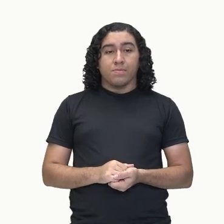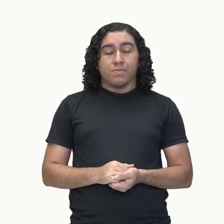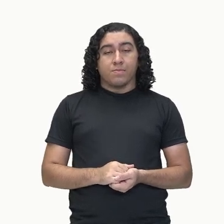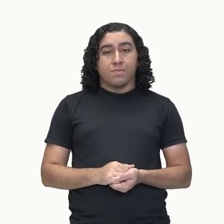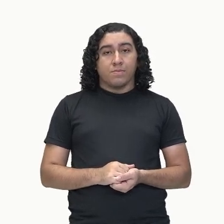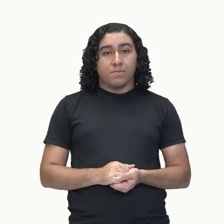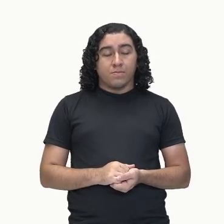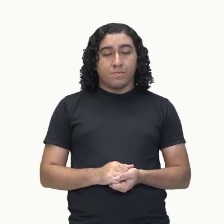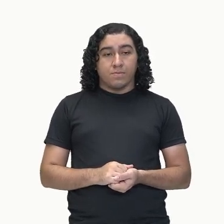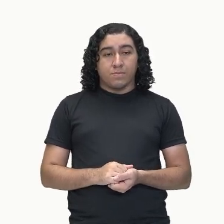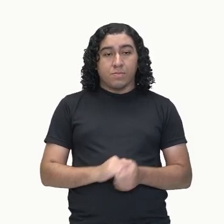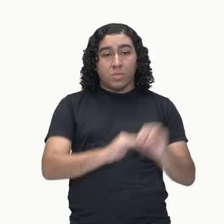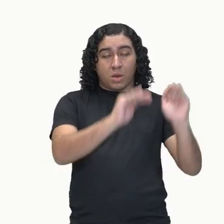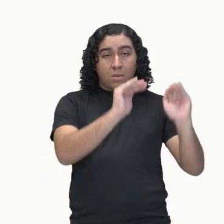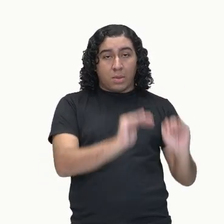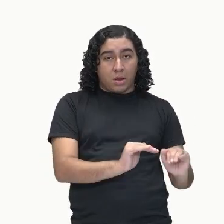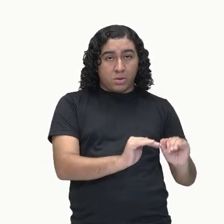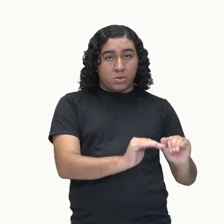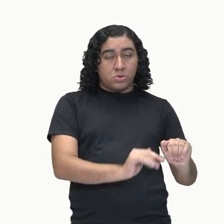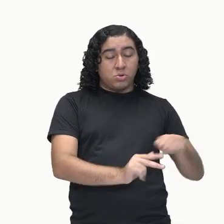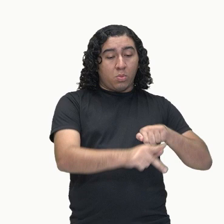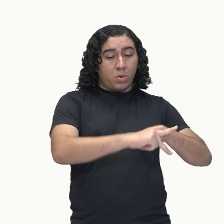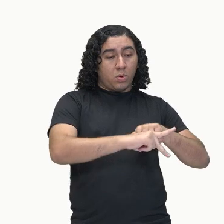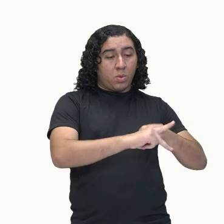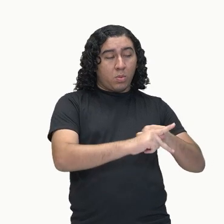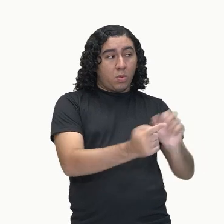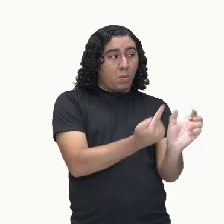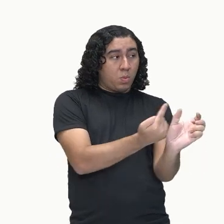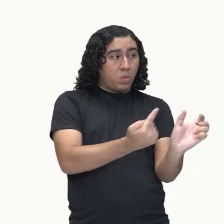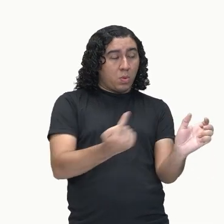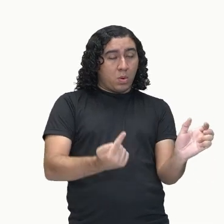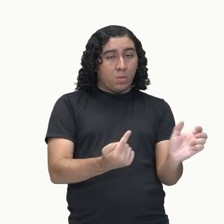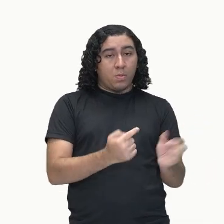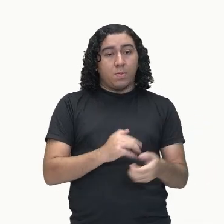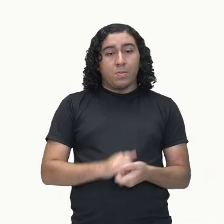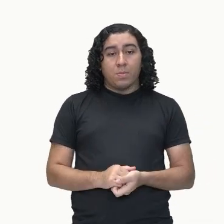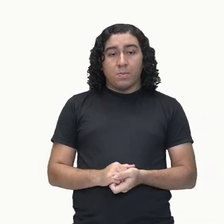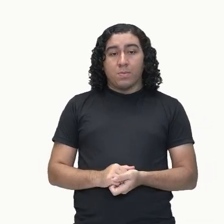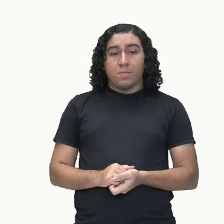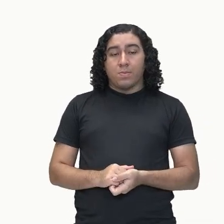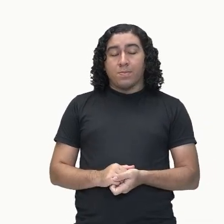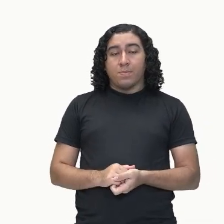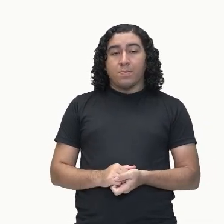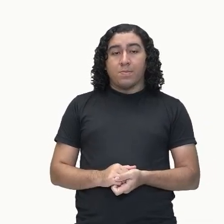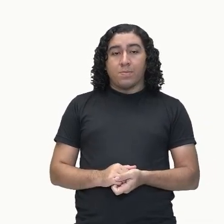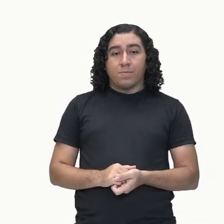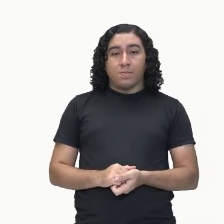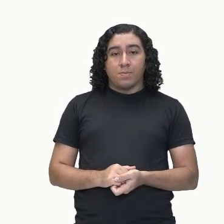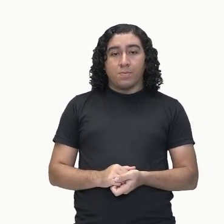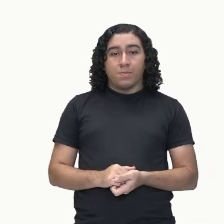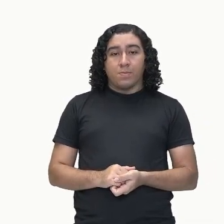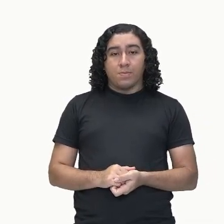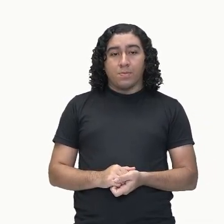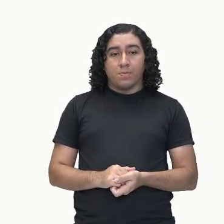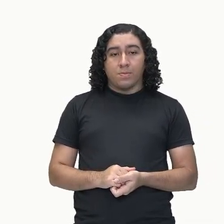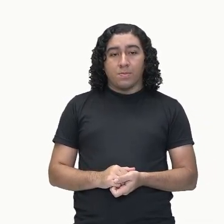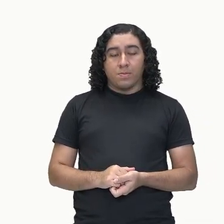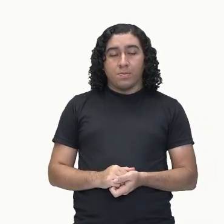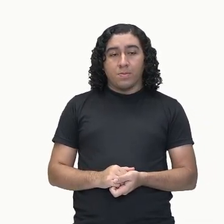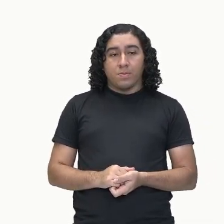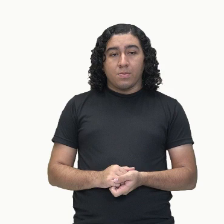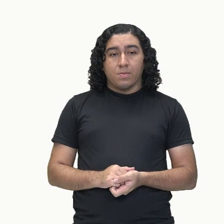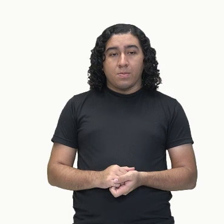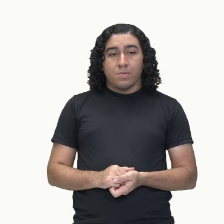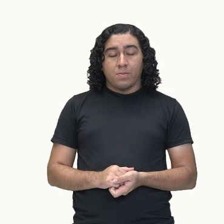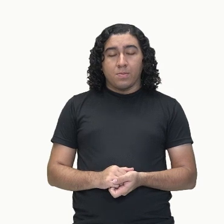plural exatamente plural Olha eu vou fazer bem assim só para relembrar vocês e vou colocar o p aqui